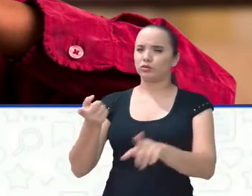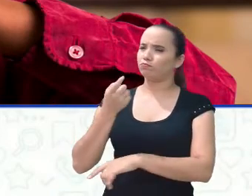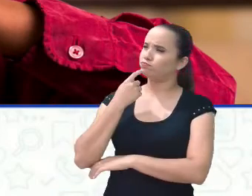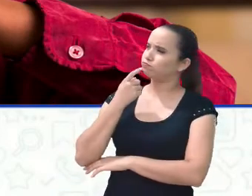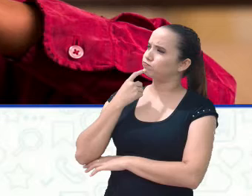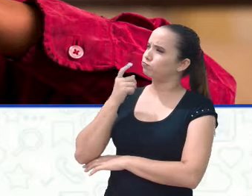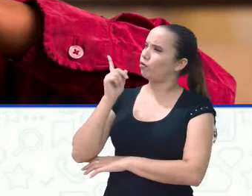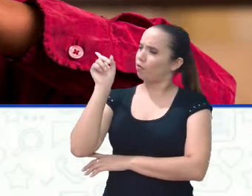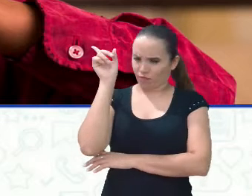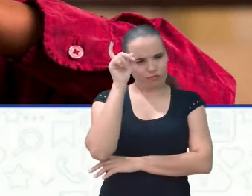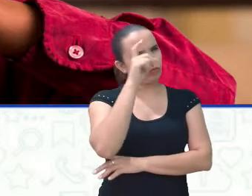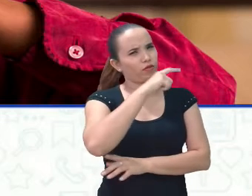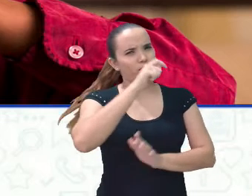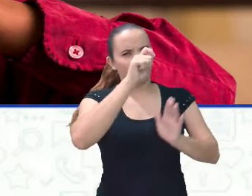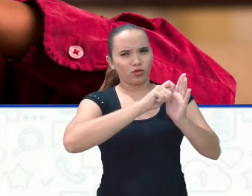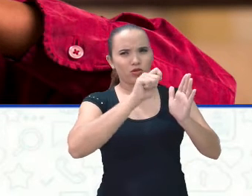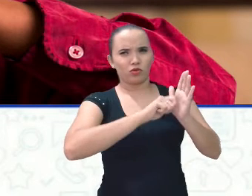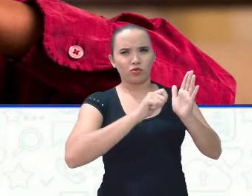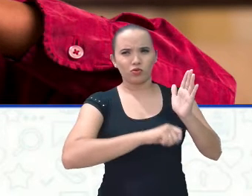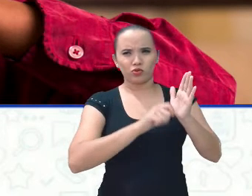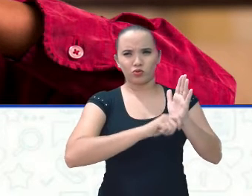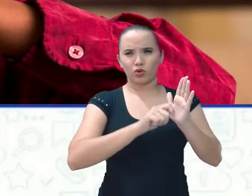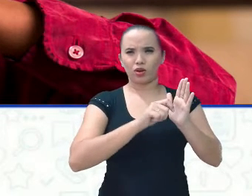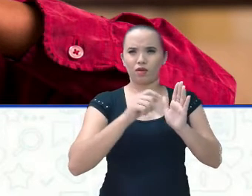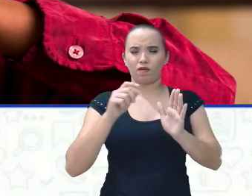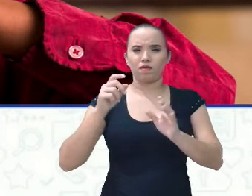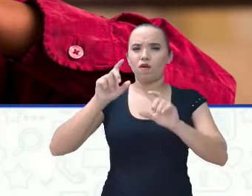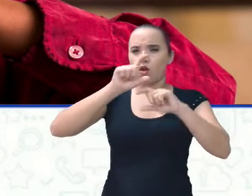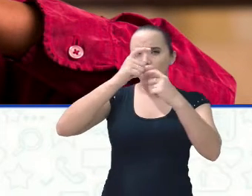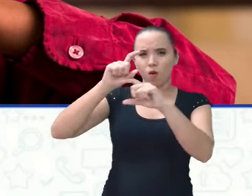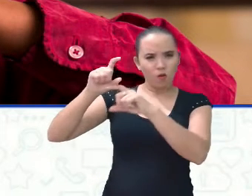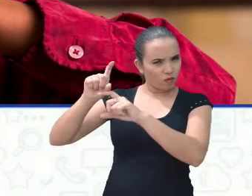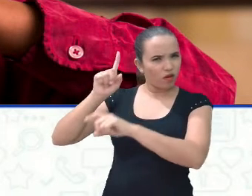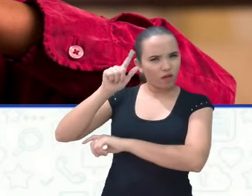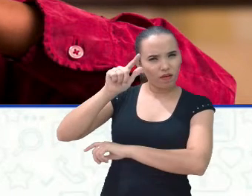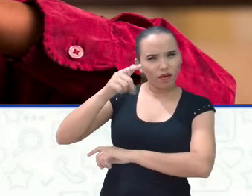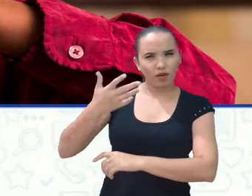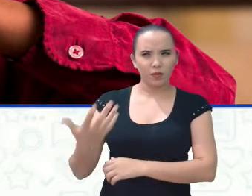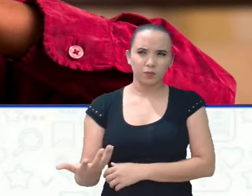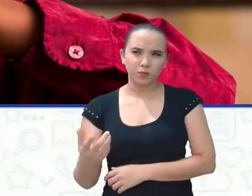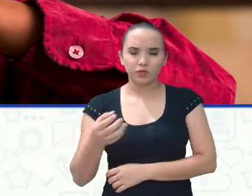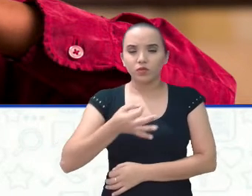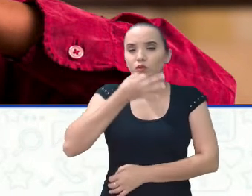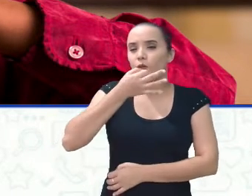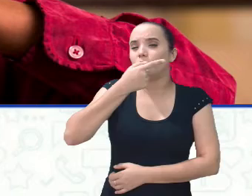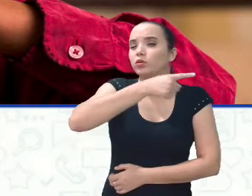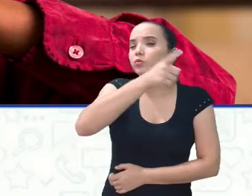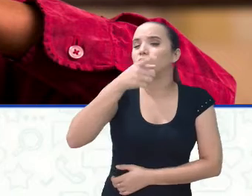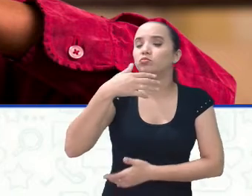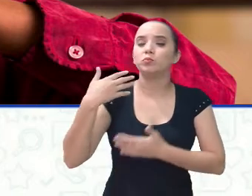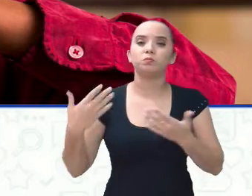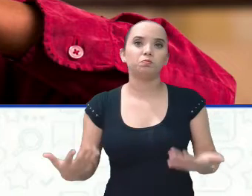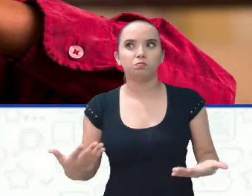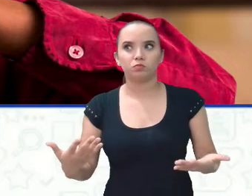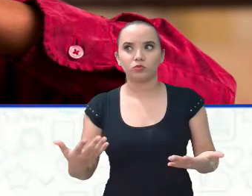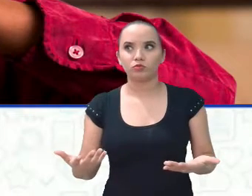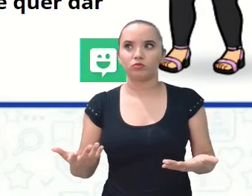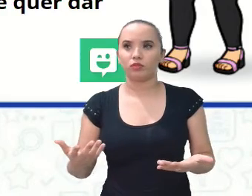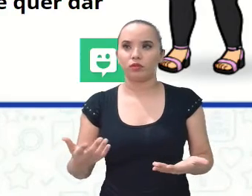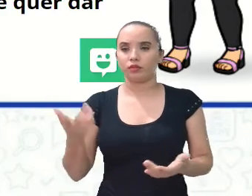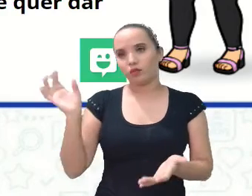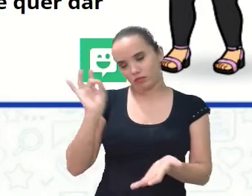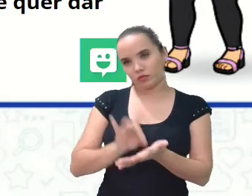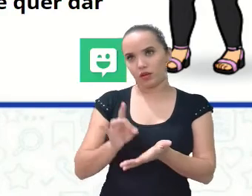difícil escrever uma história em quadrinho? O que é que vocês acham? Então,